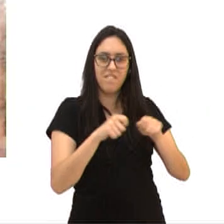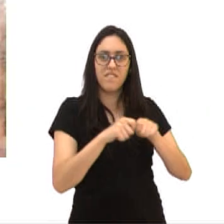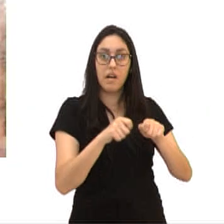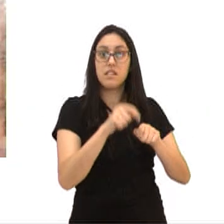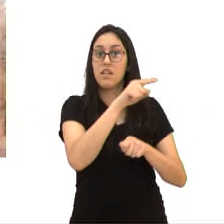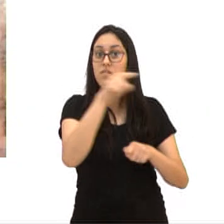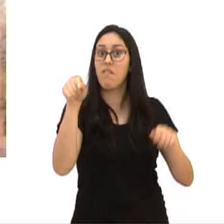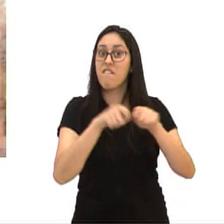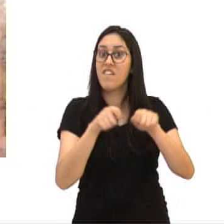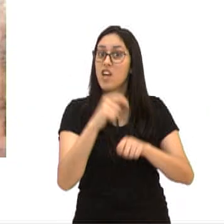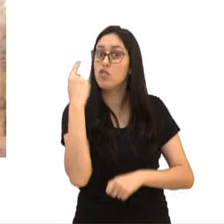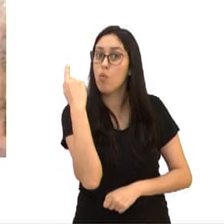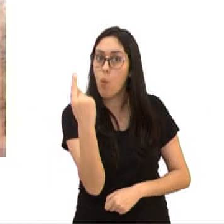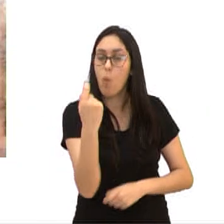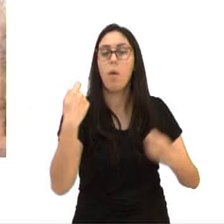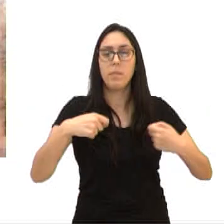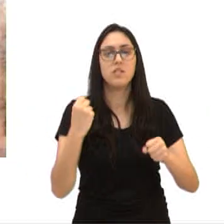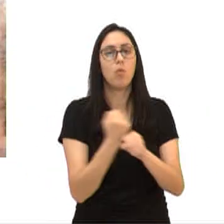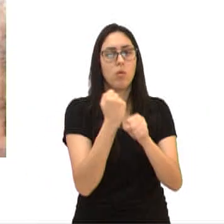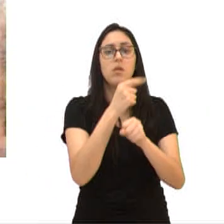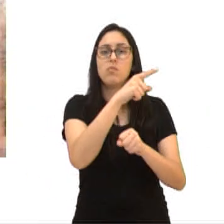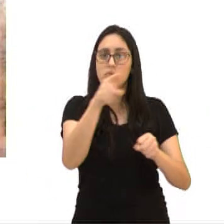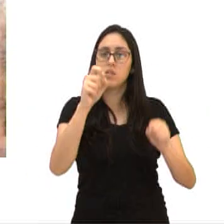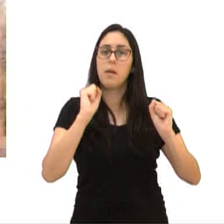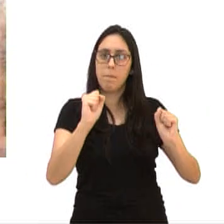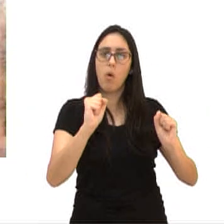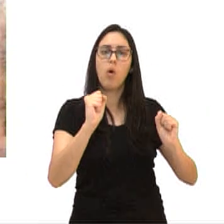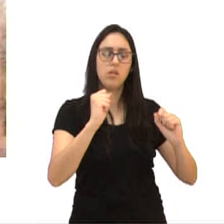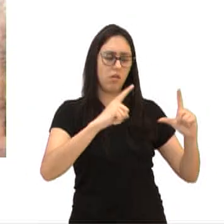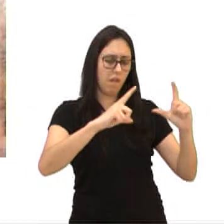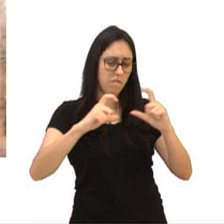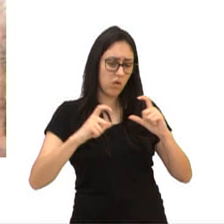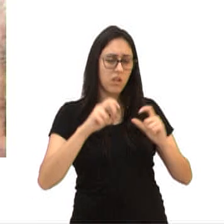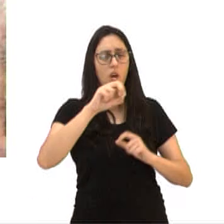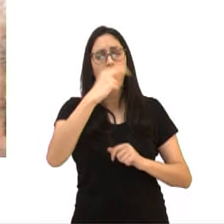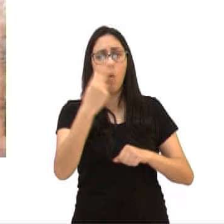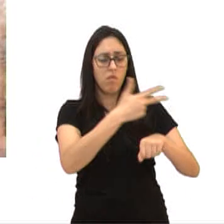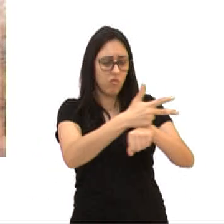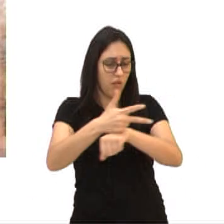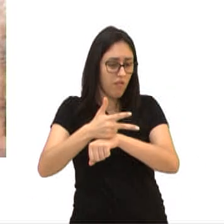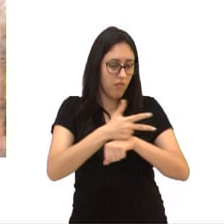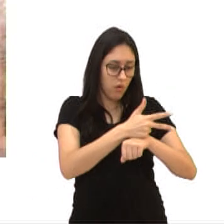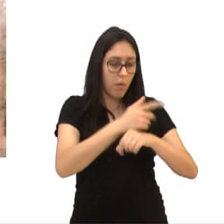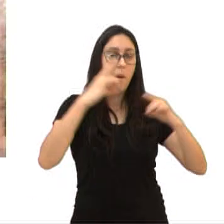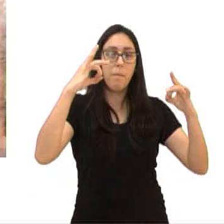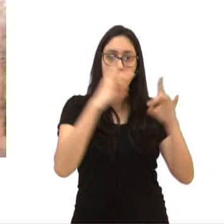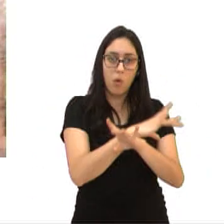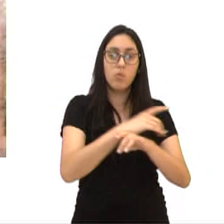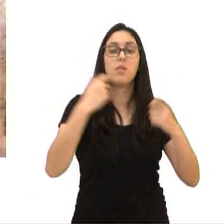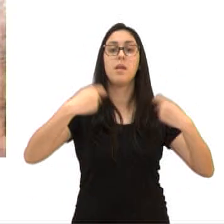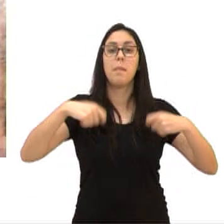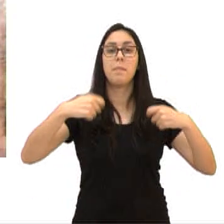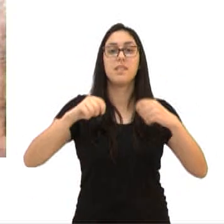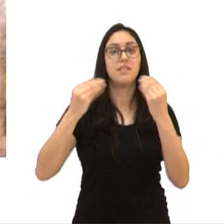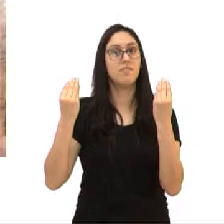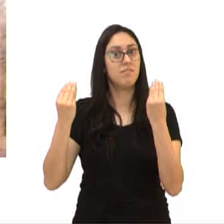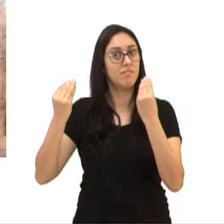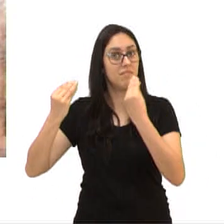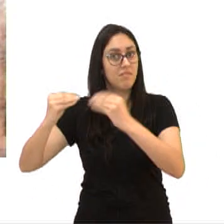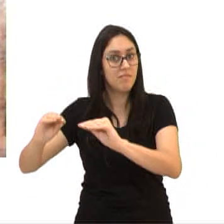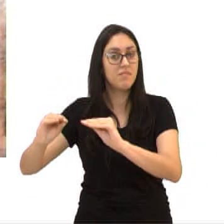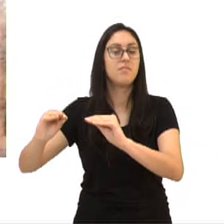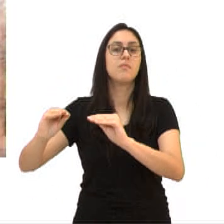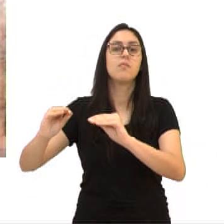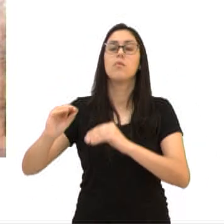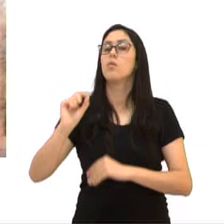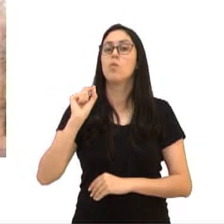tanto fotografar como filmar o passo a passo. E no final você vai postar o seu trabalho, a sua maquete,